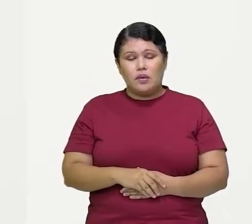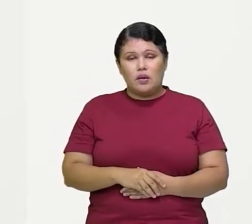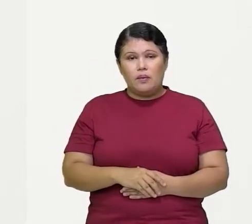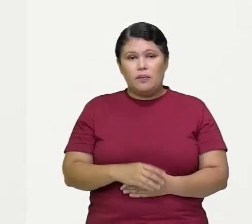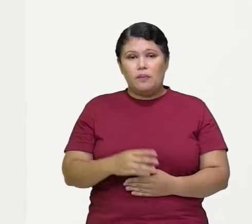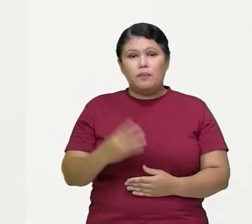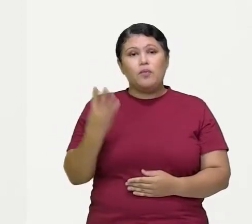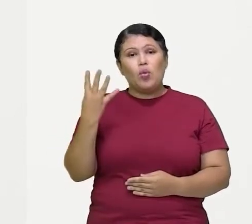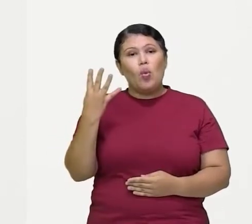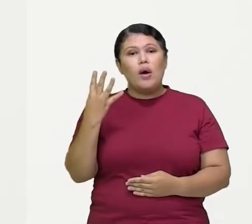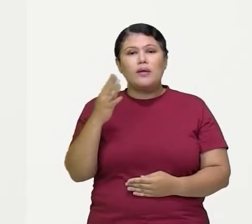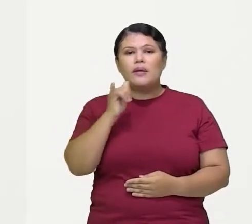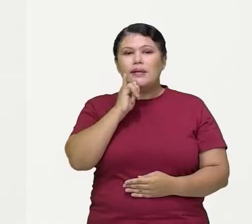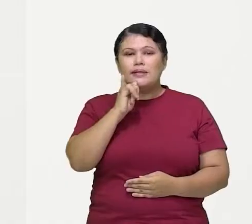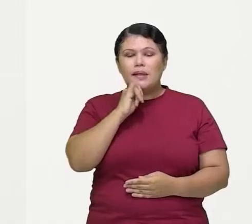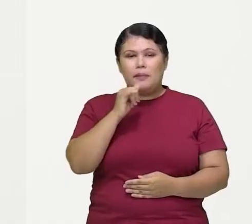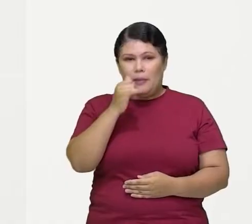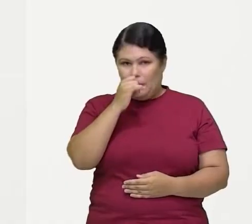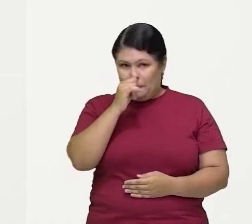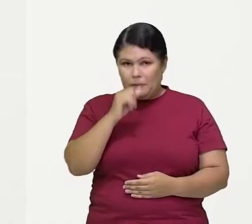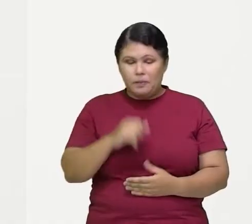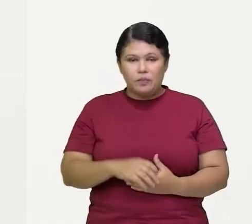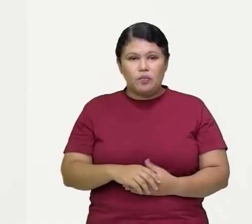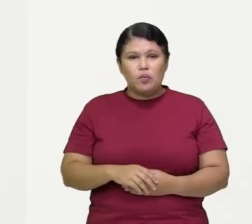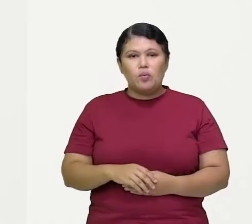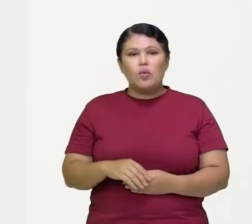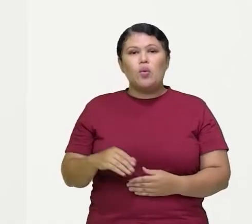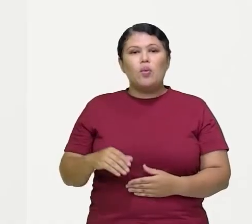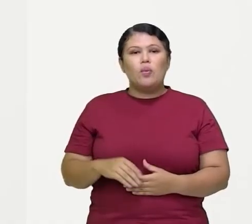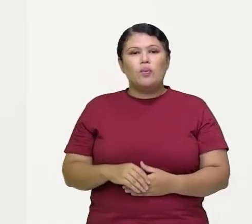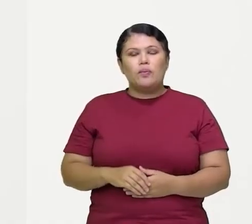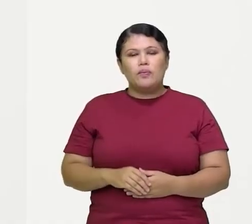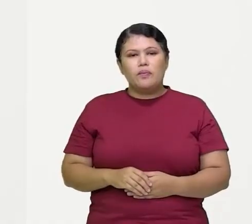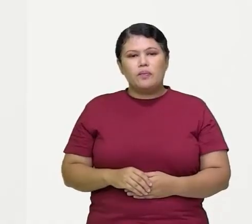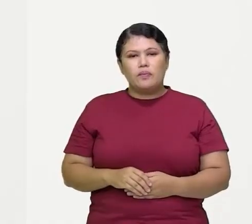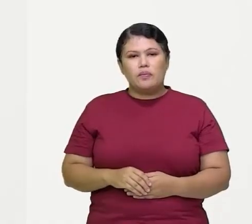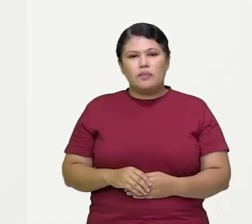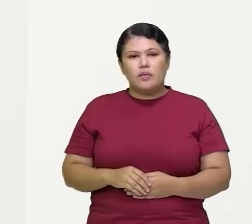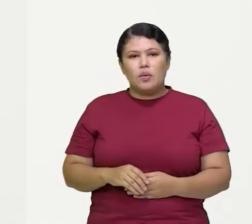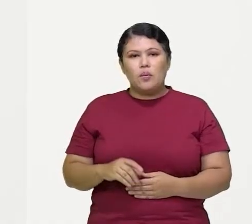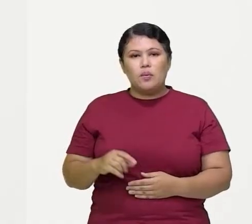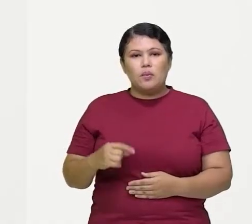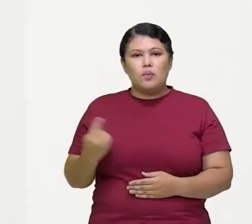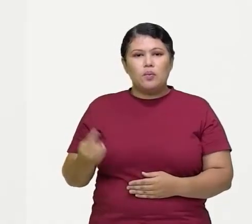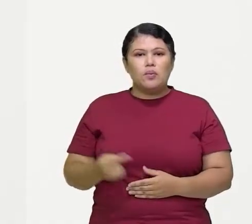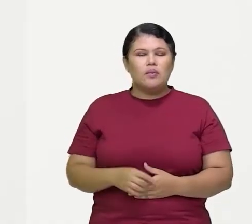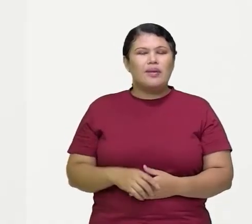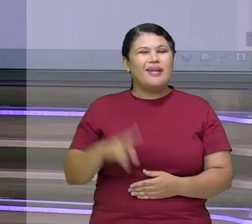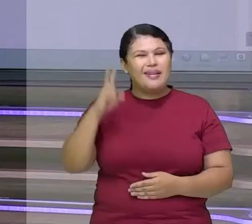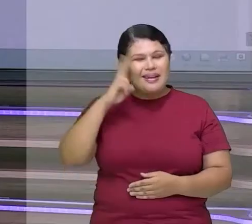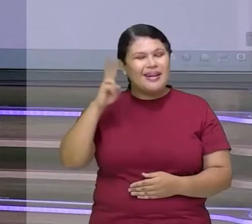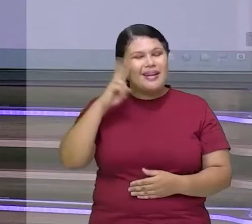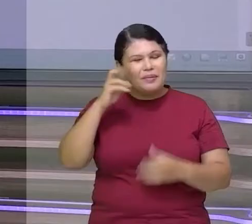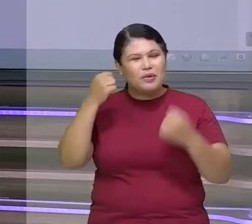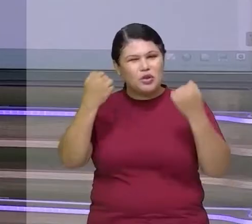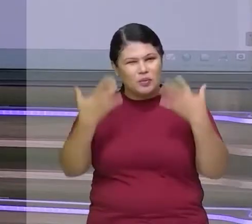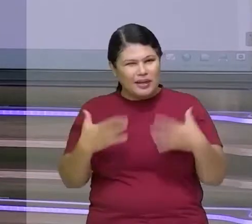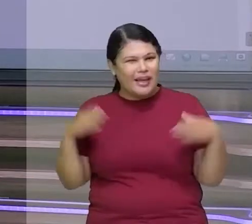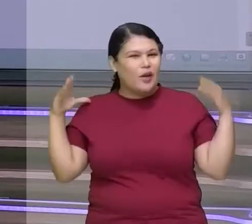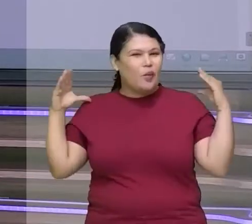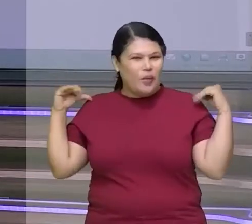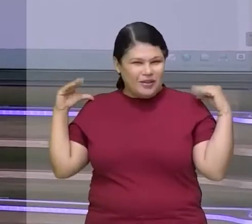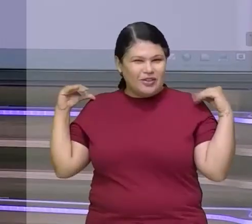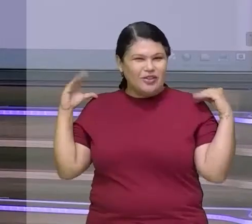Os anjinhos já estão prontos. O ônibus escolar chegou. Lembra que eu falei para vocês sobre a história